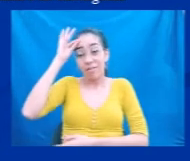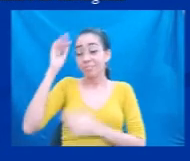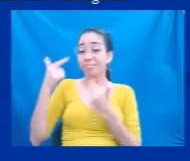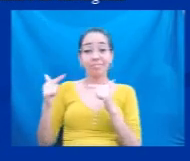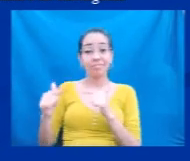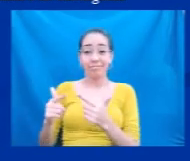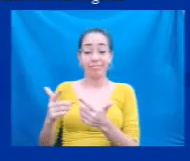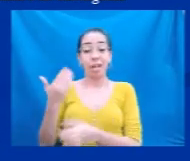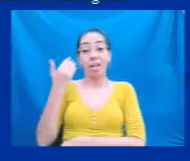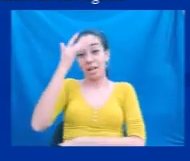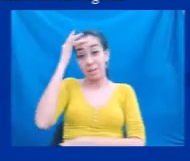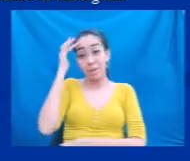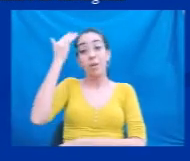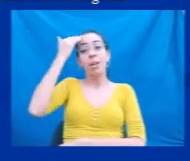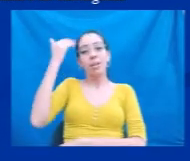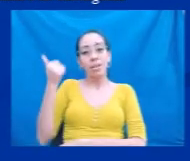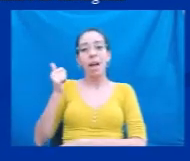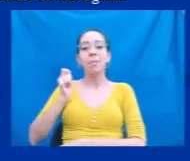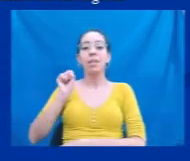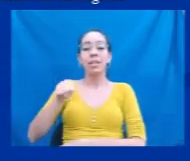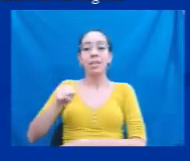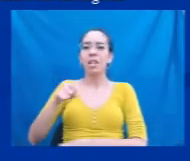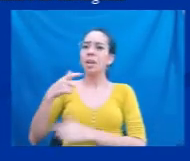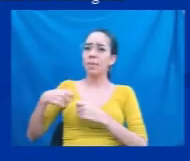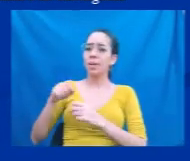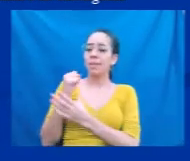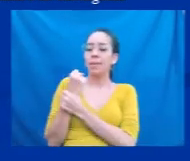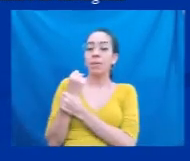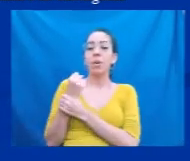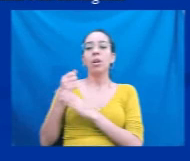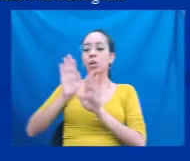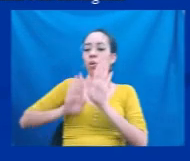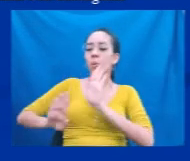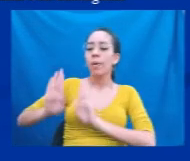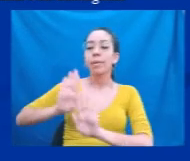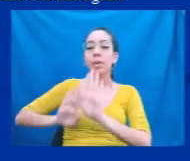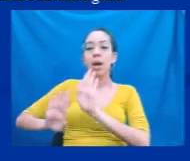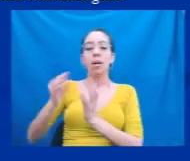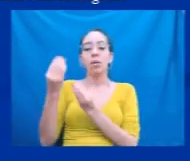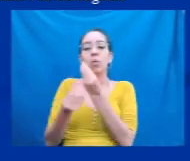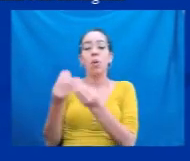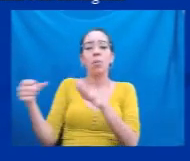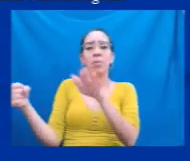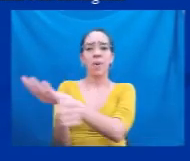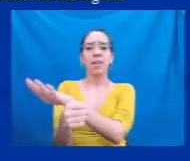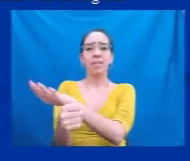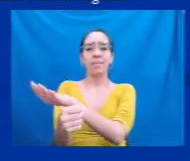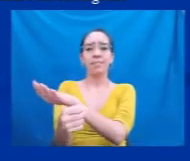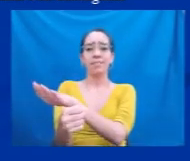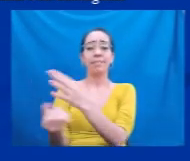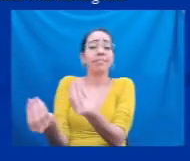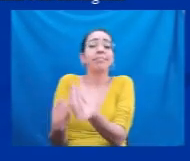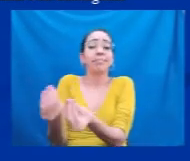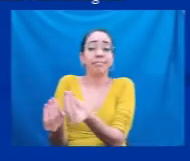né, ter critérios, ter cuidados na, na armazenagem desses produtos. Então, o primeiro